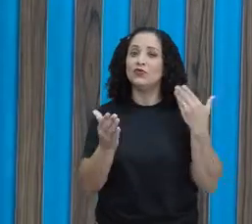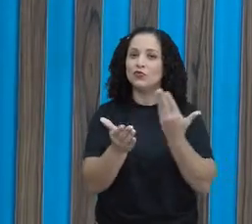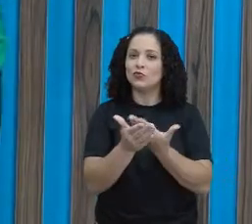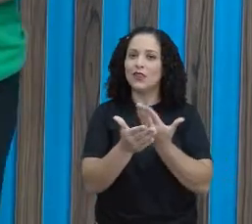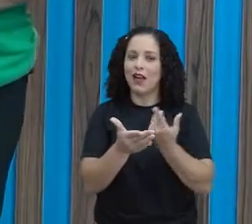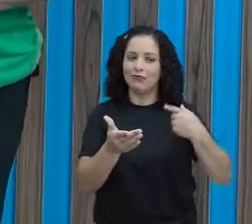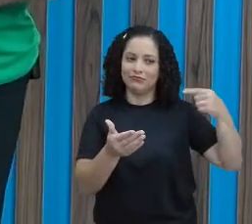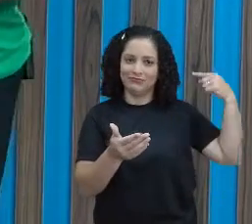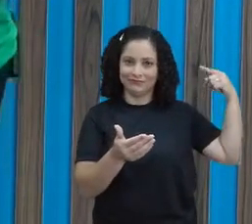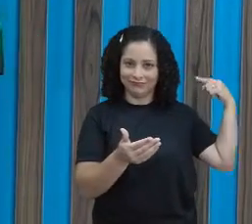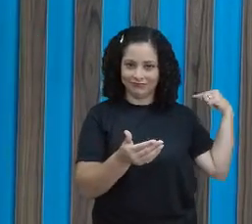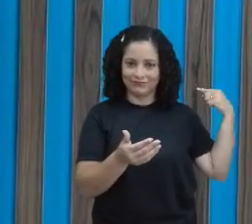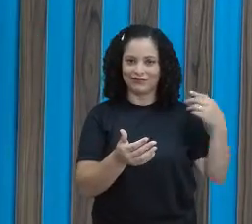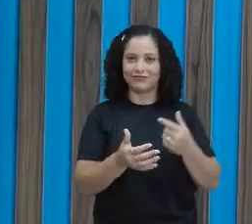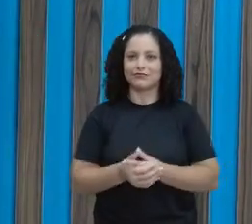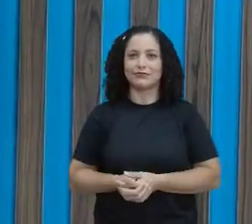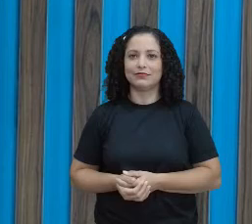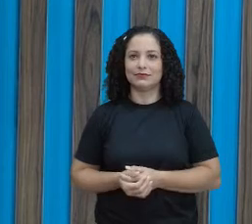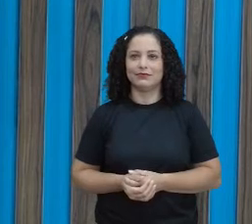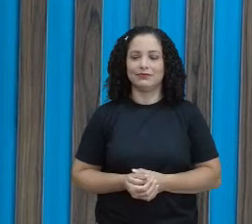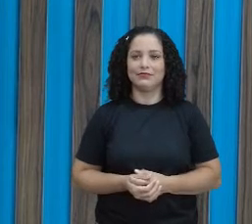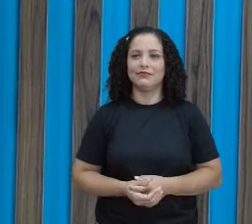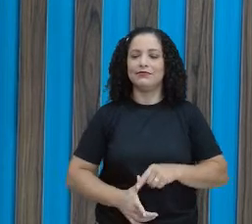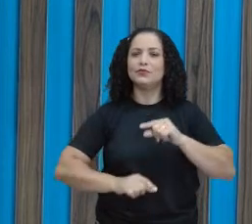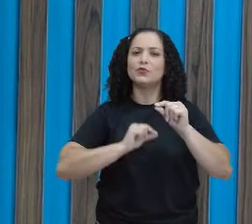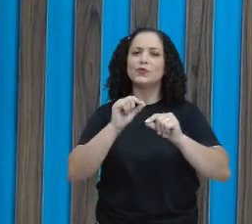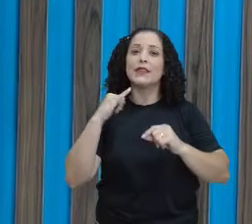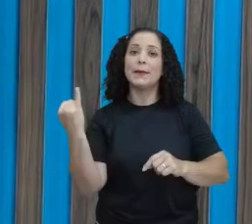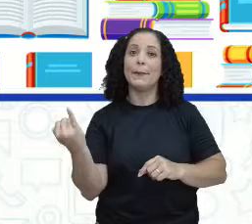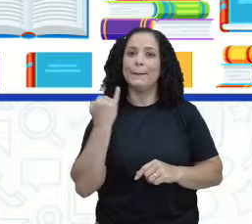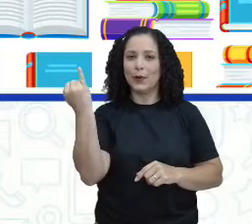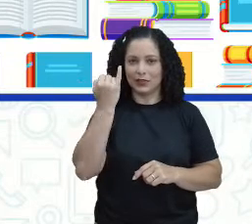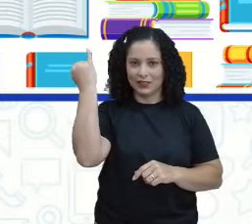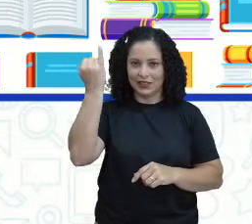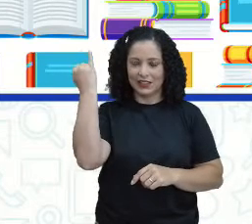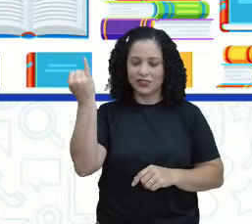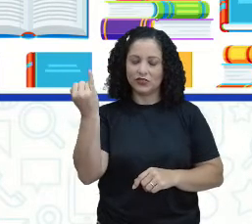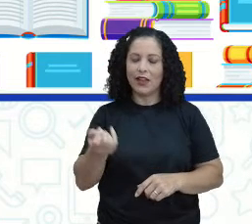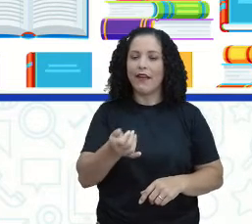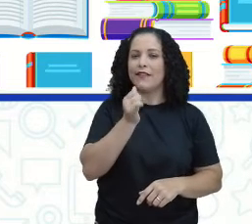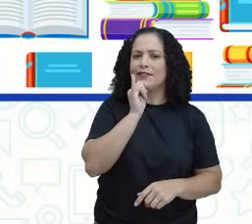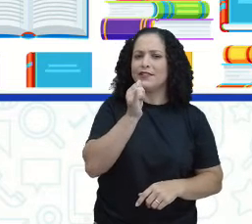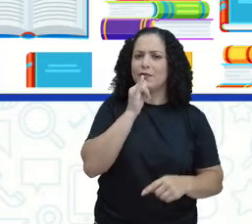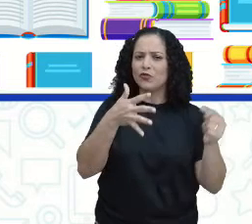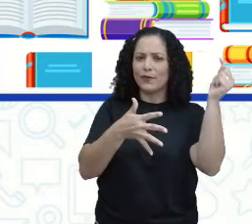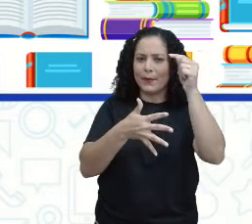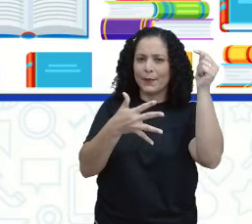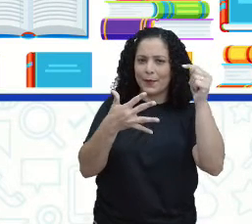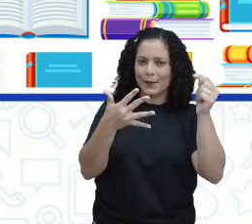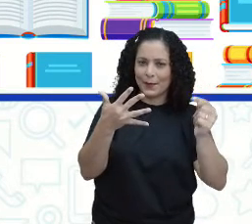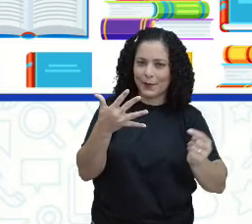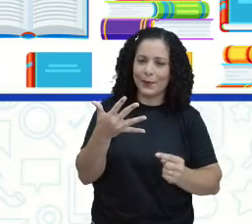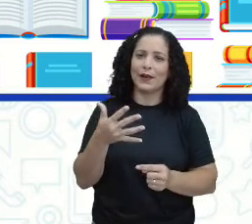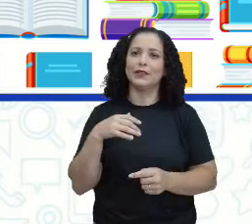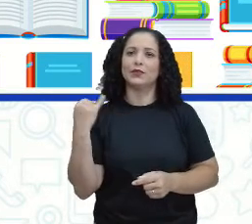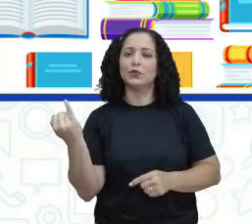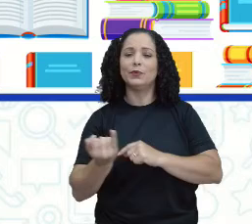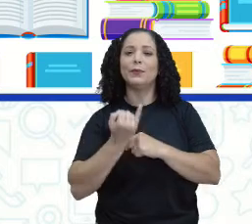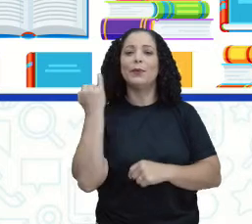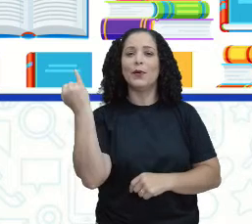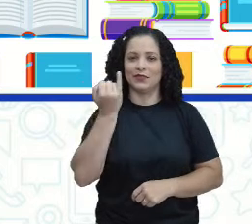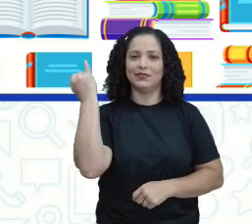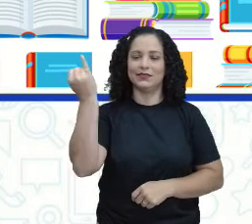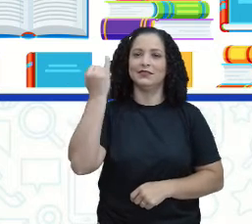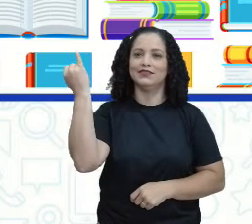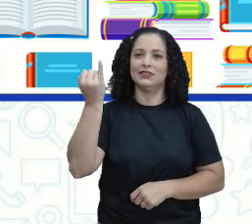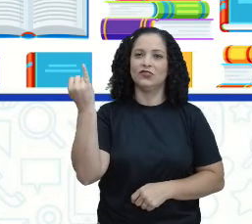última aula? Benefícios das radiações, né? Alguns exemplos, né? E agora a gente está adentrando